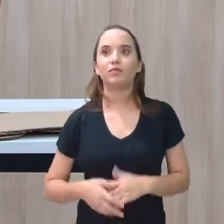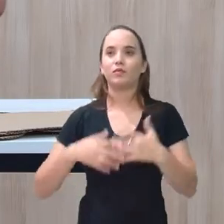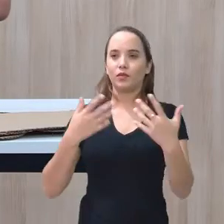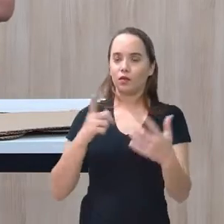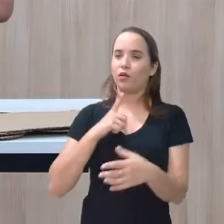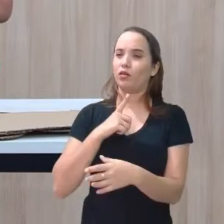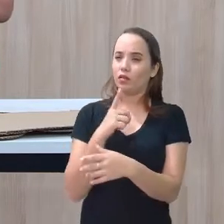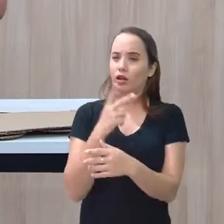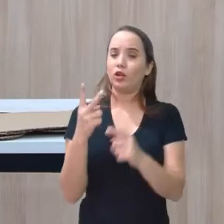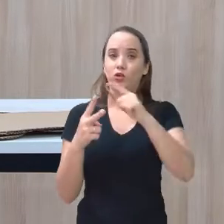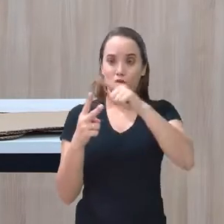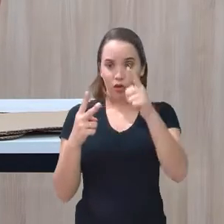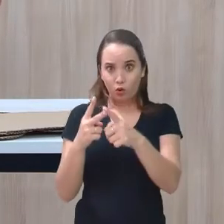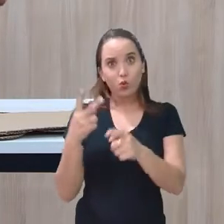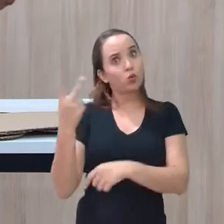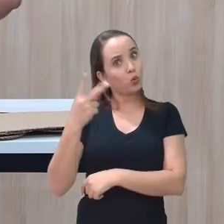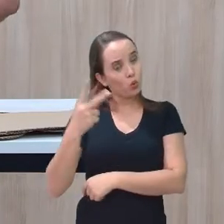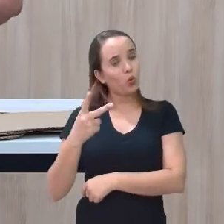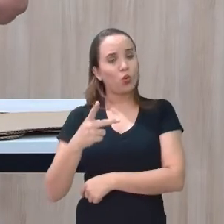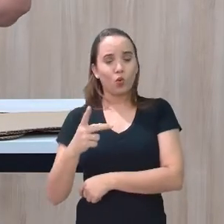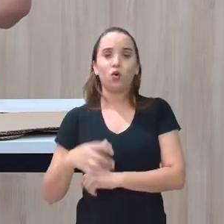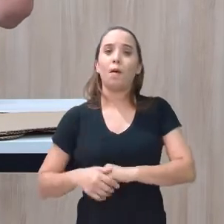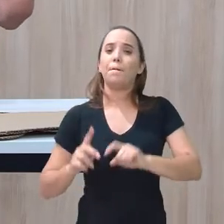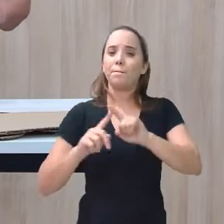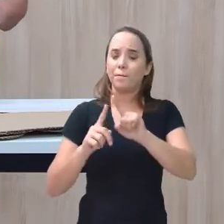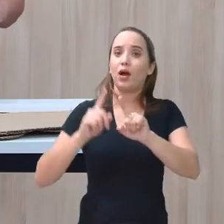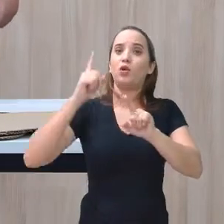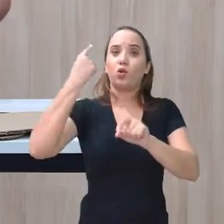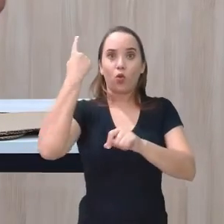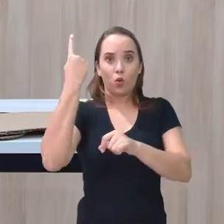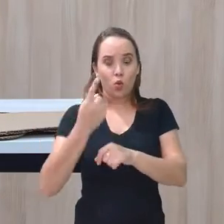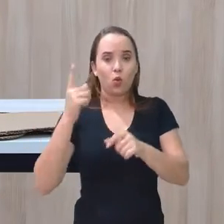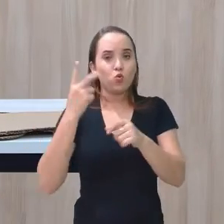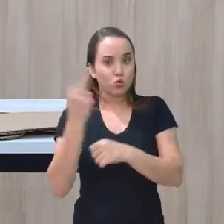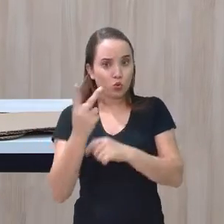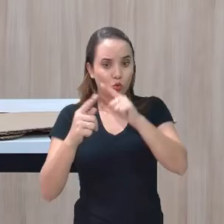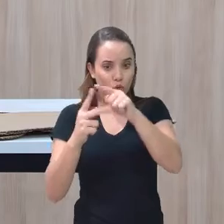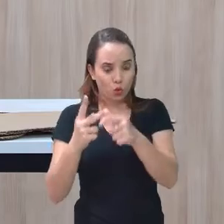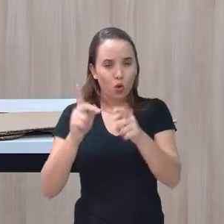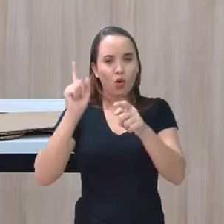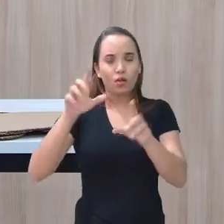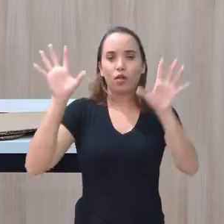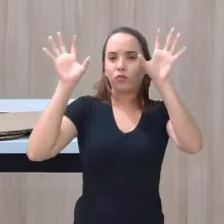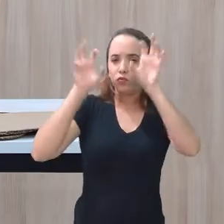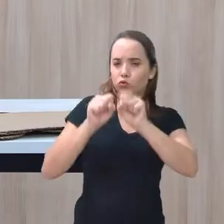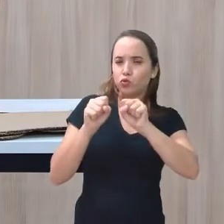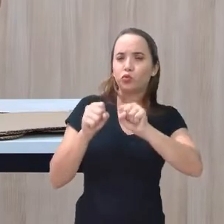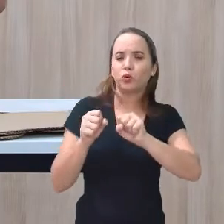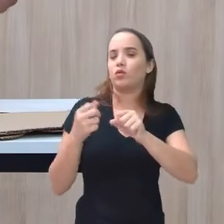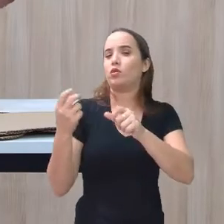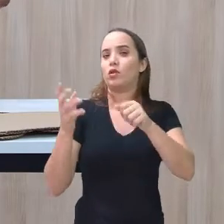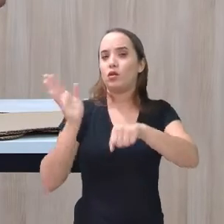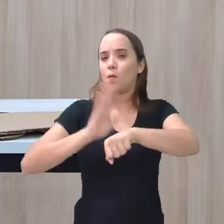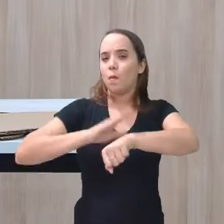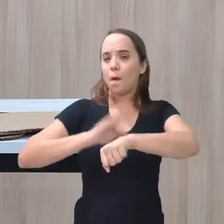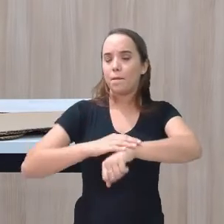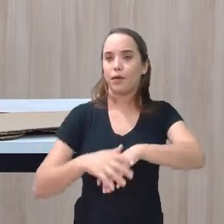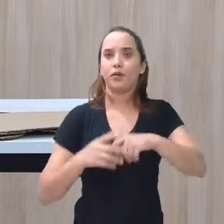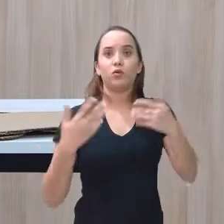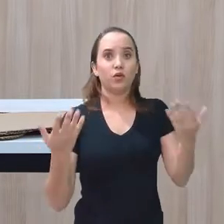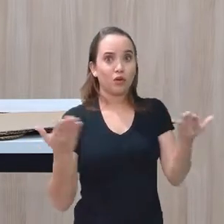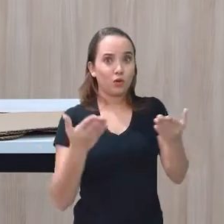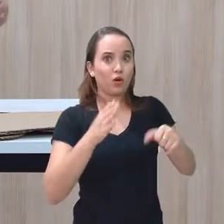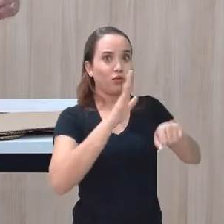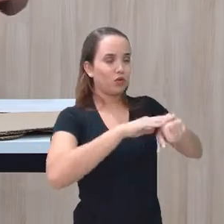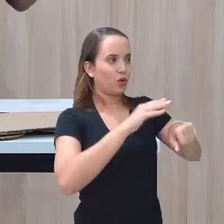parcial, né? Total ou parcial, um astro fica na frente do outro. E aí eu vou chamar a professora Cláudia para ela dizer a importância